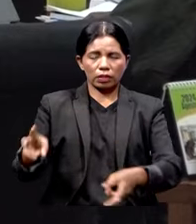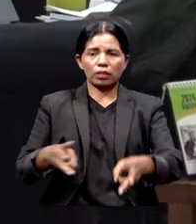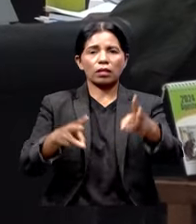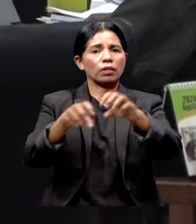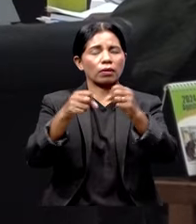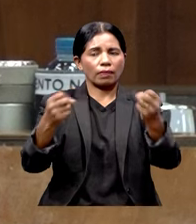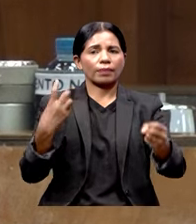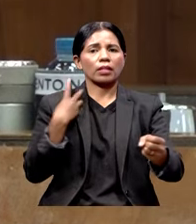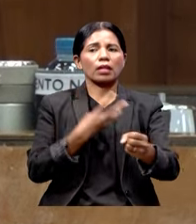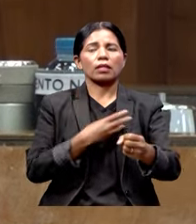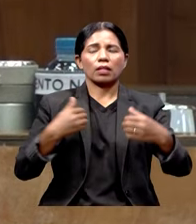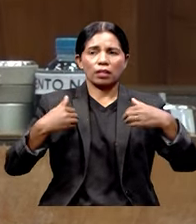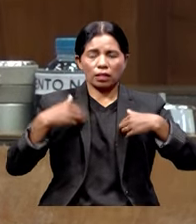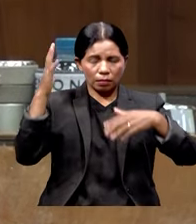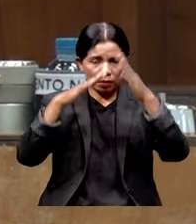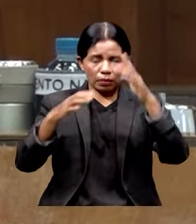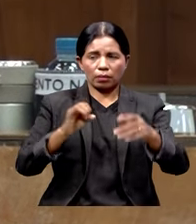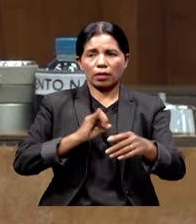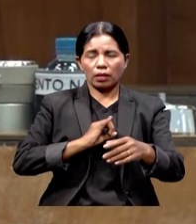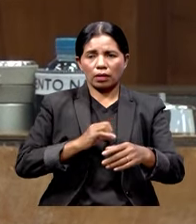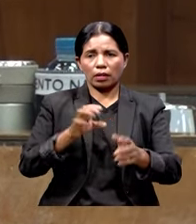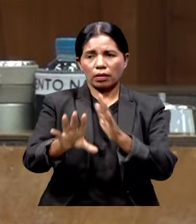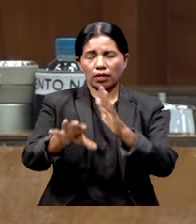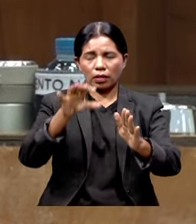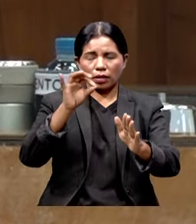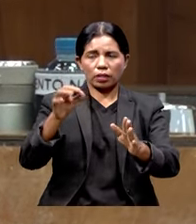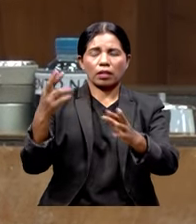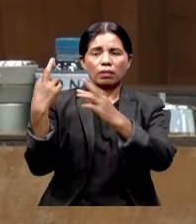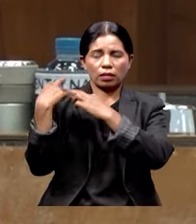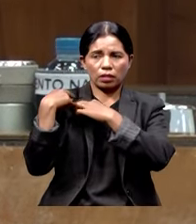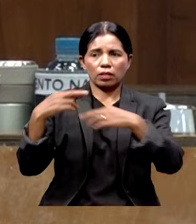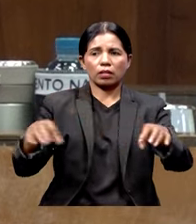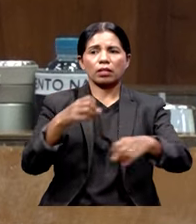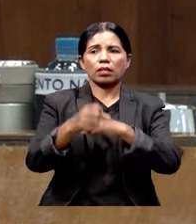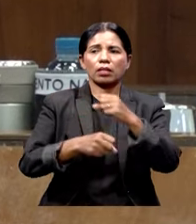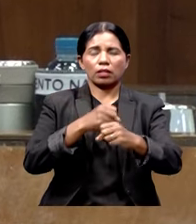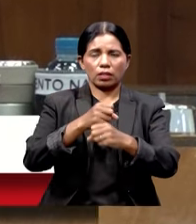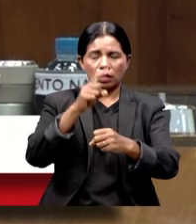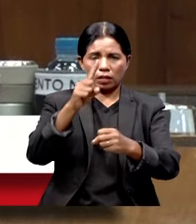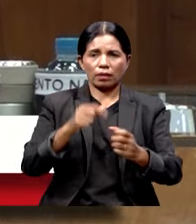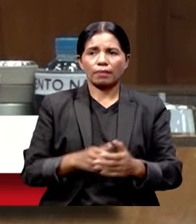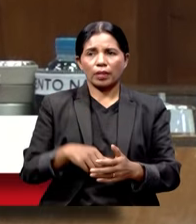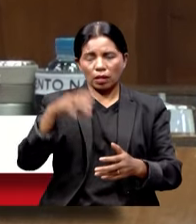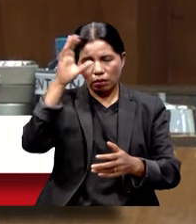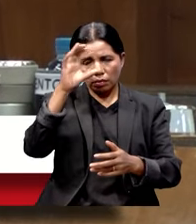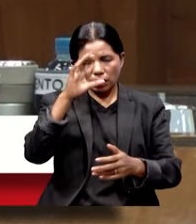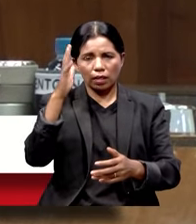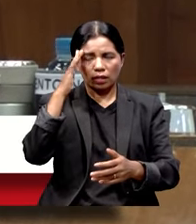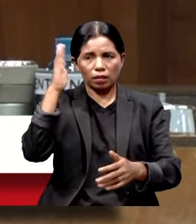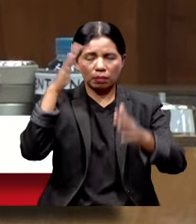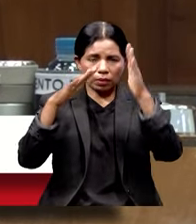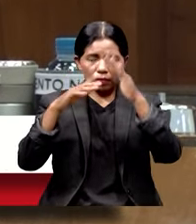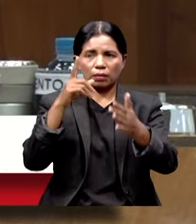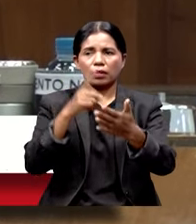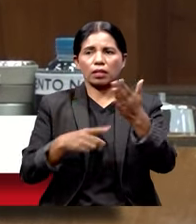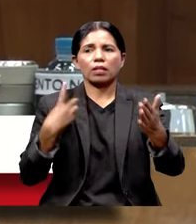Ite ia problemas depois de hao hetan tia tomara de pose tian ia racing buka detekta problema sai de los